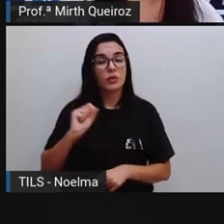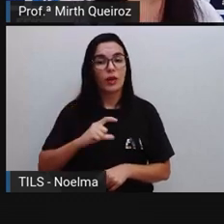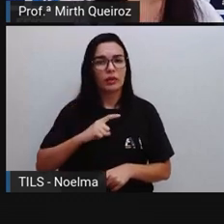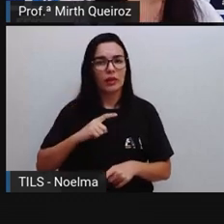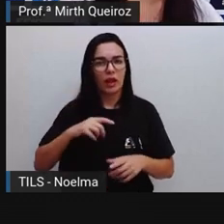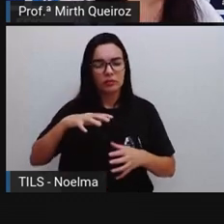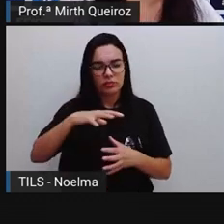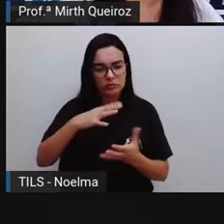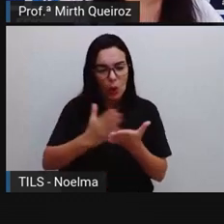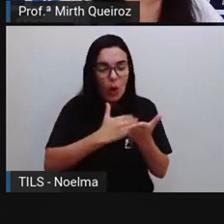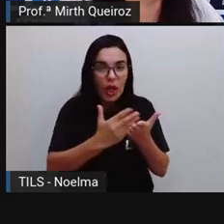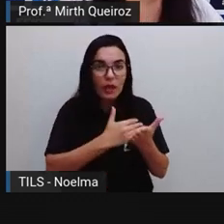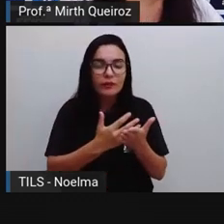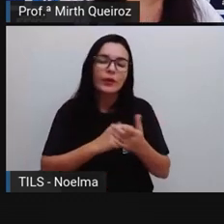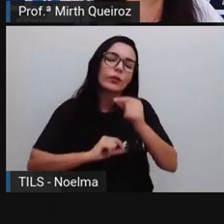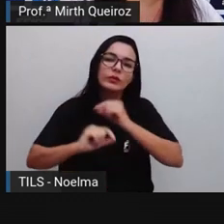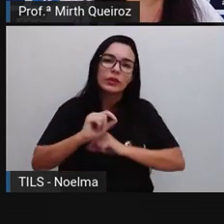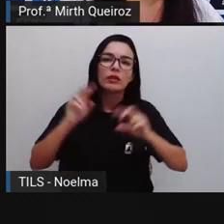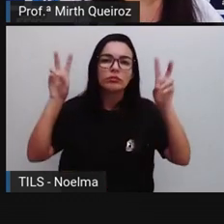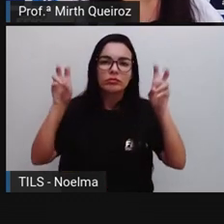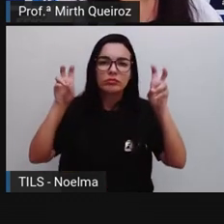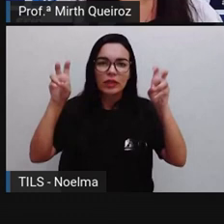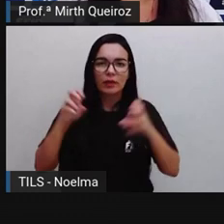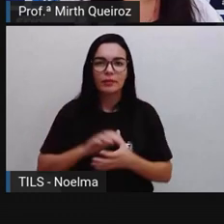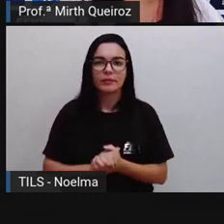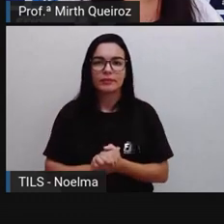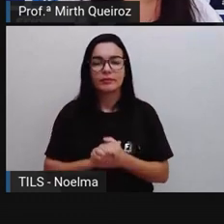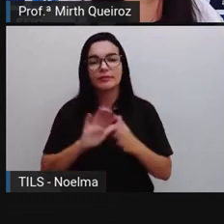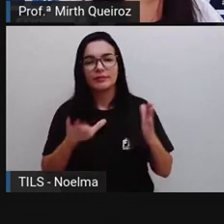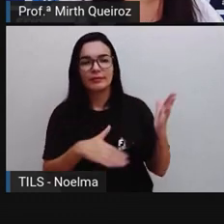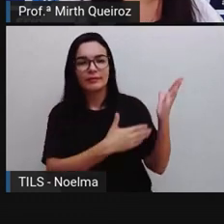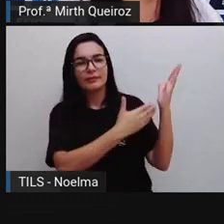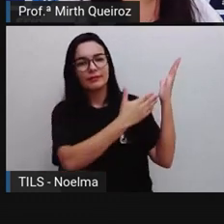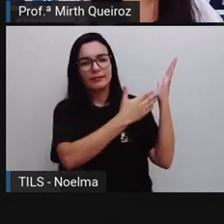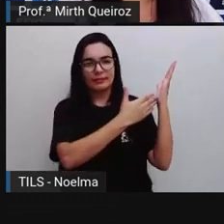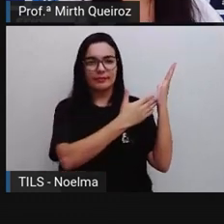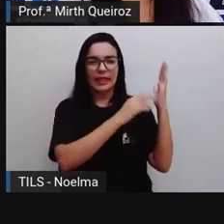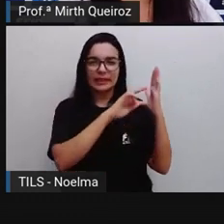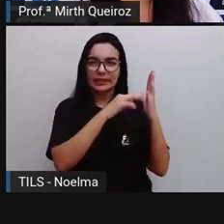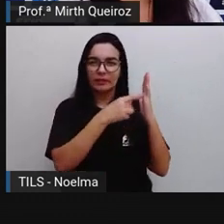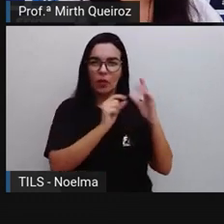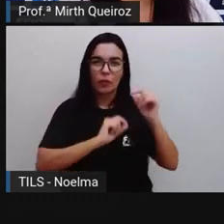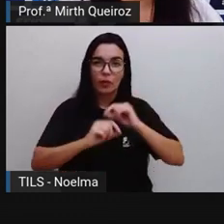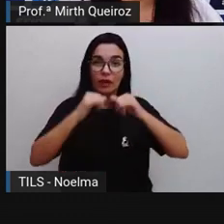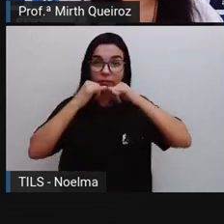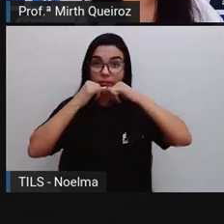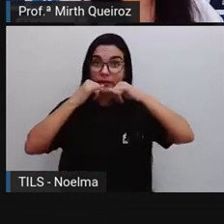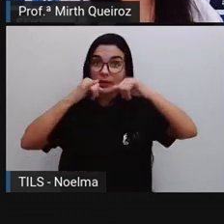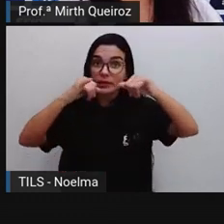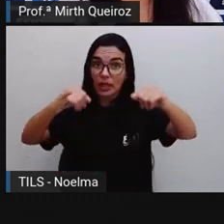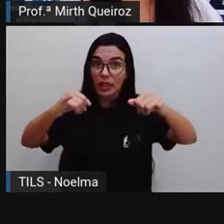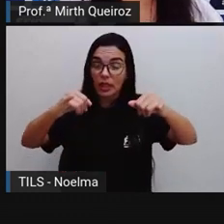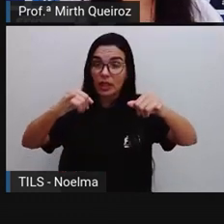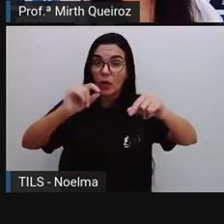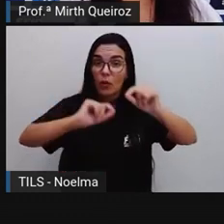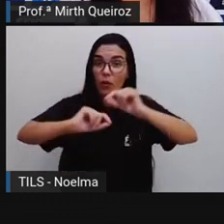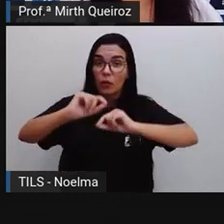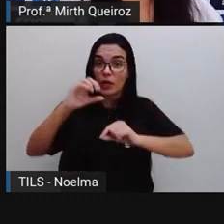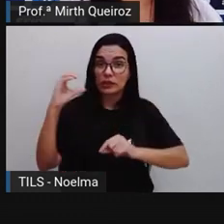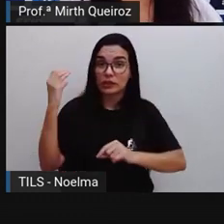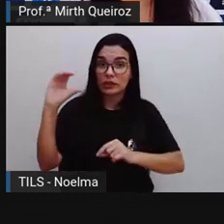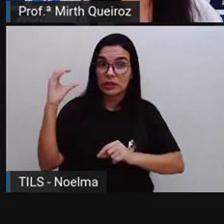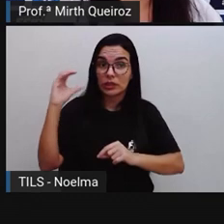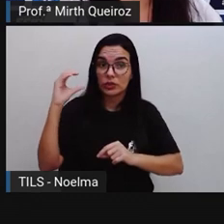informações em relação a um termo. Verbetes, então, são textos de divulgação científica, a gente que já falou sobre esses